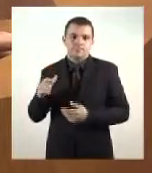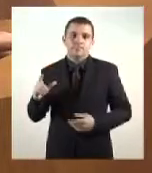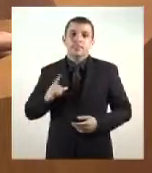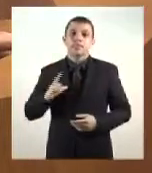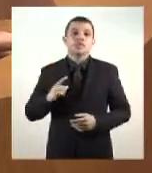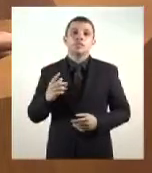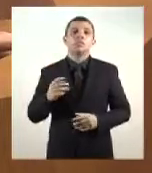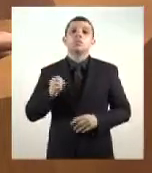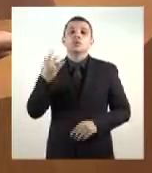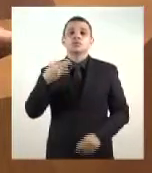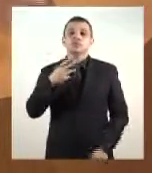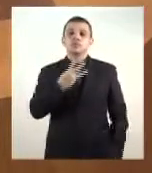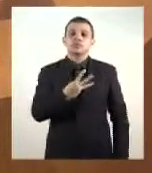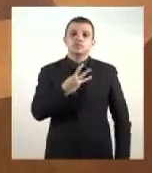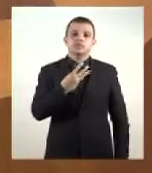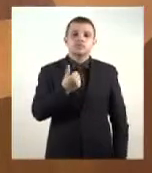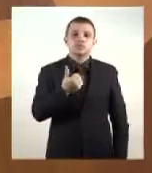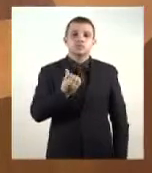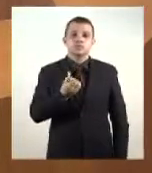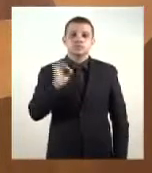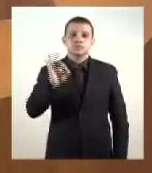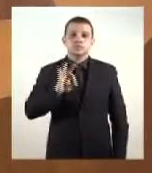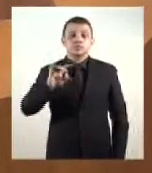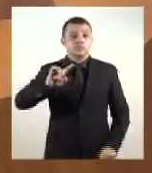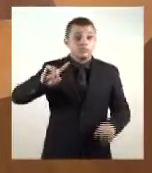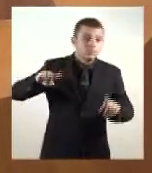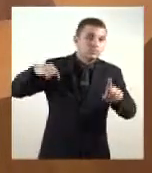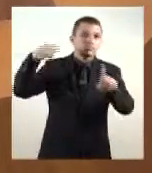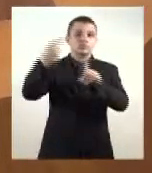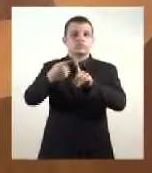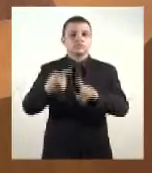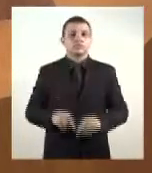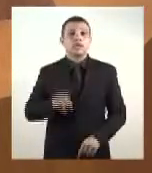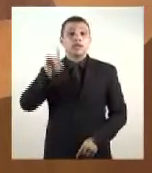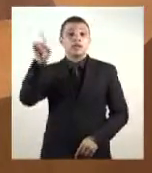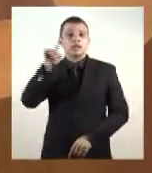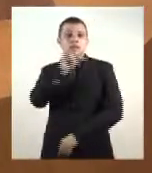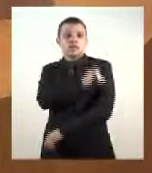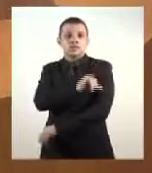316%, deputado Levi. E o Rio teve a maior queda,